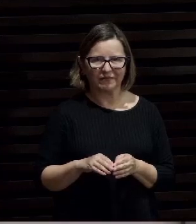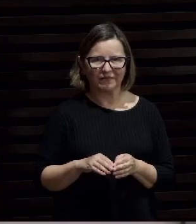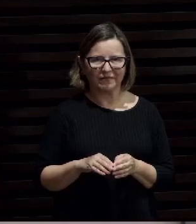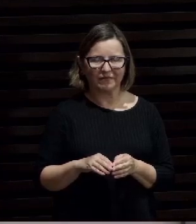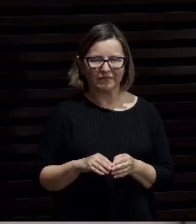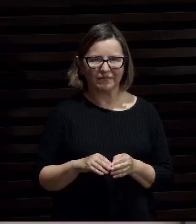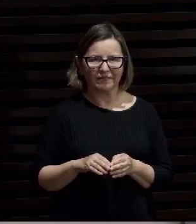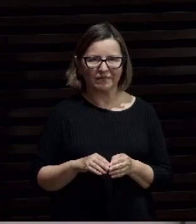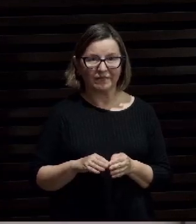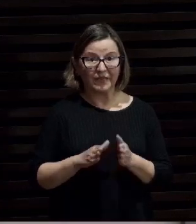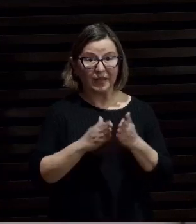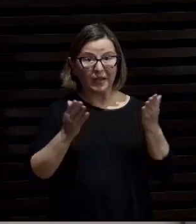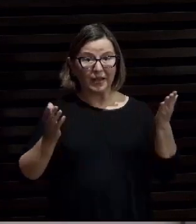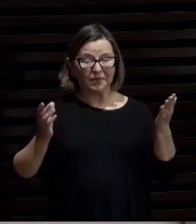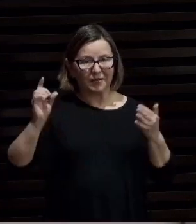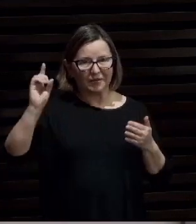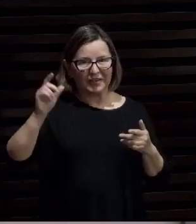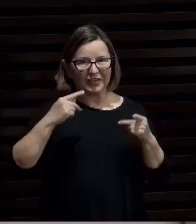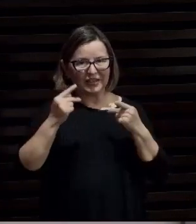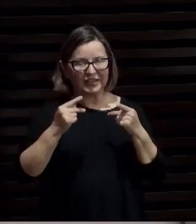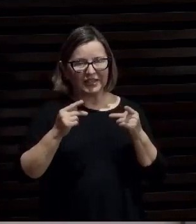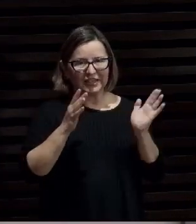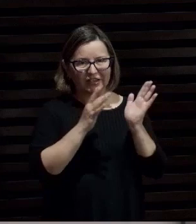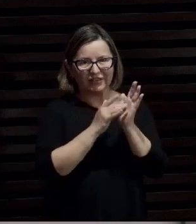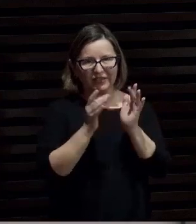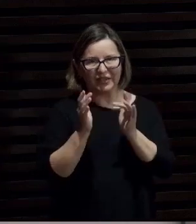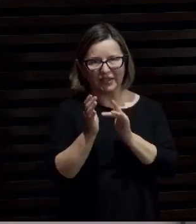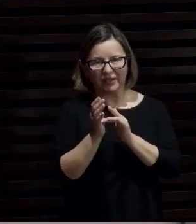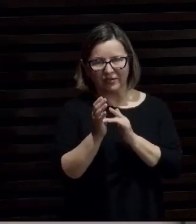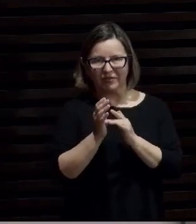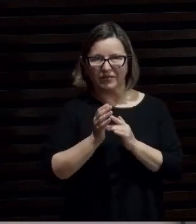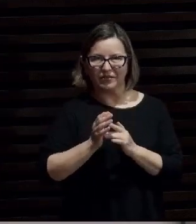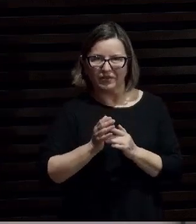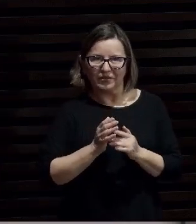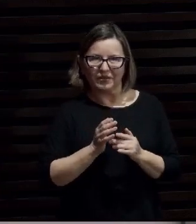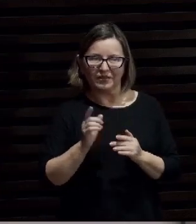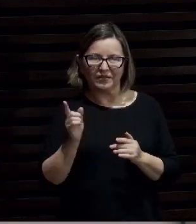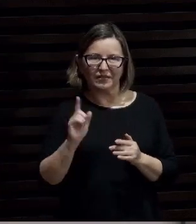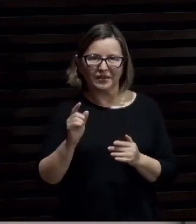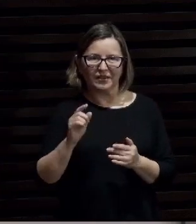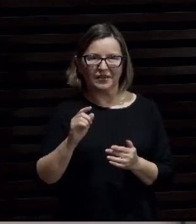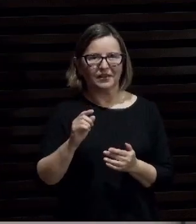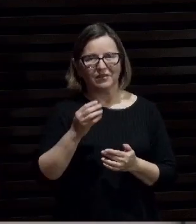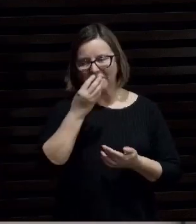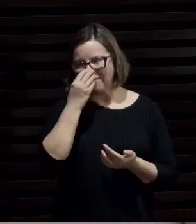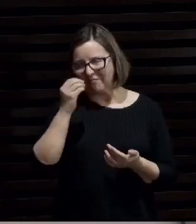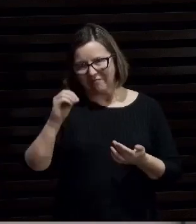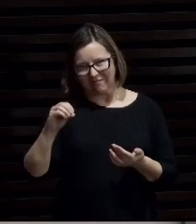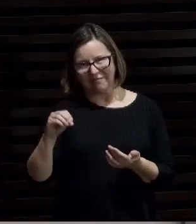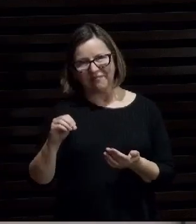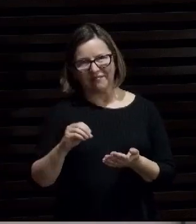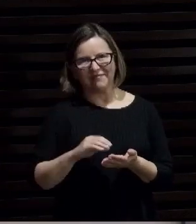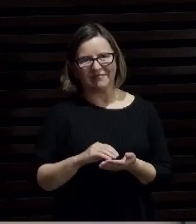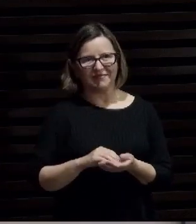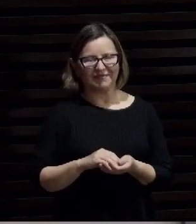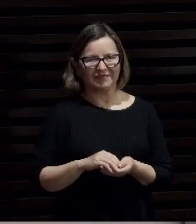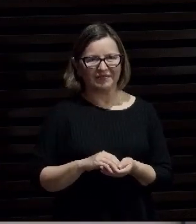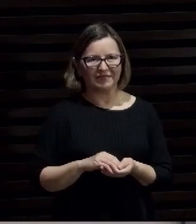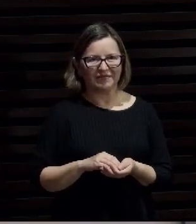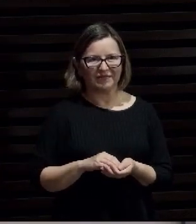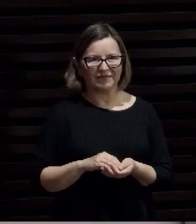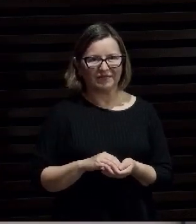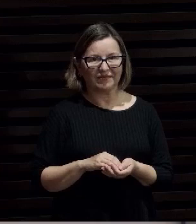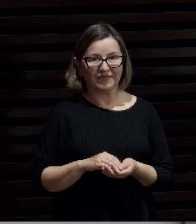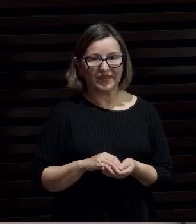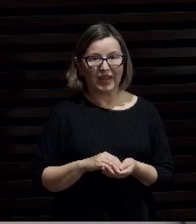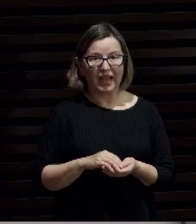A Bíblia diz que Jesus ele não esmaga a cana quebrada, e ele nem pisa que fumega. Aquele que se